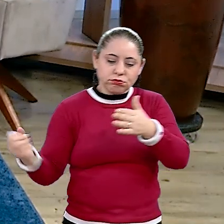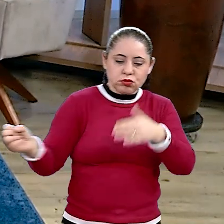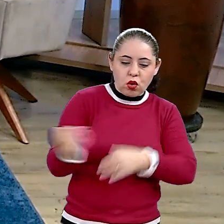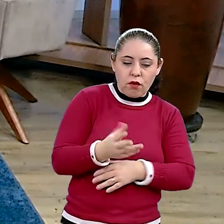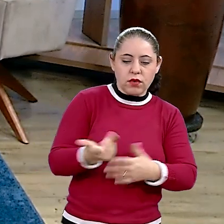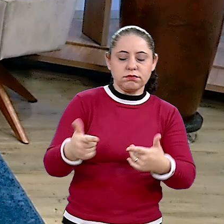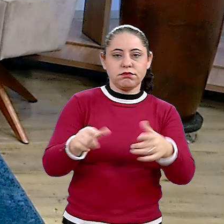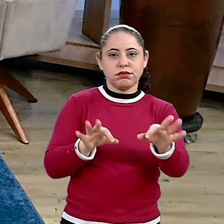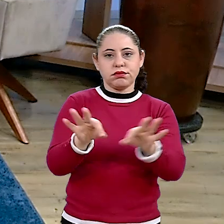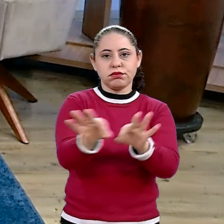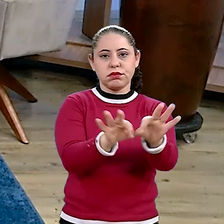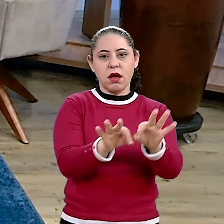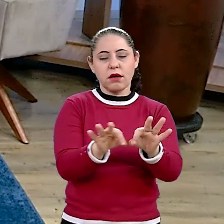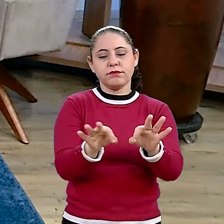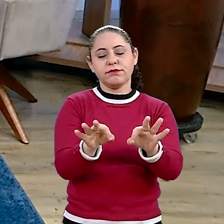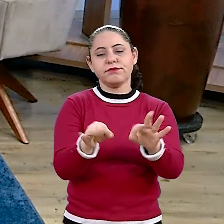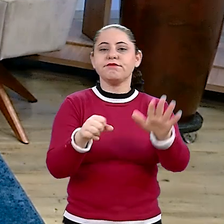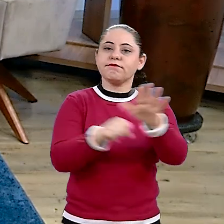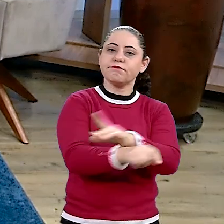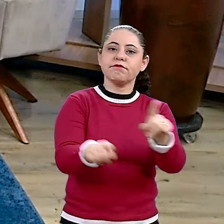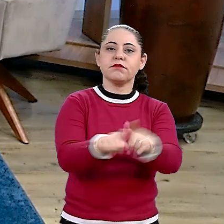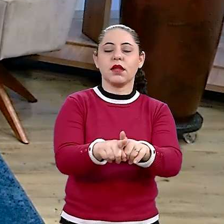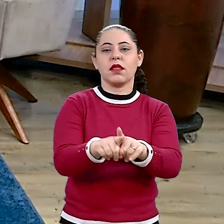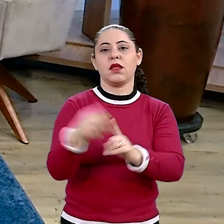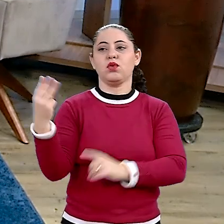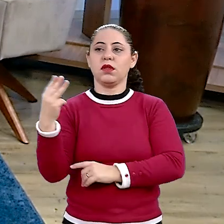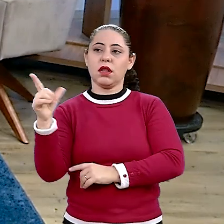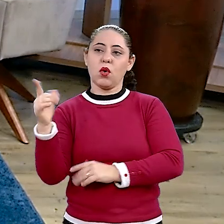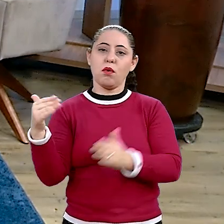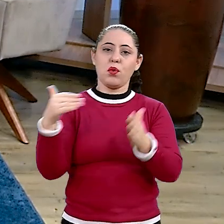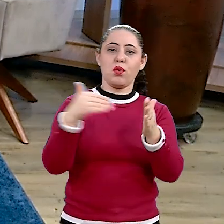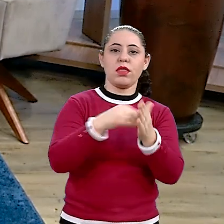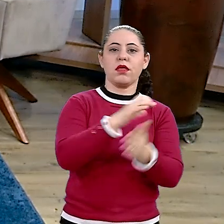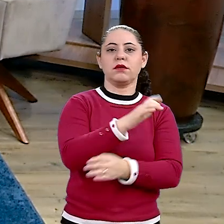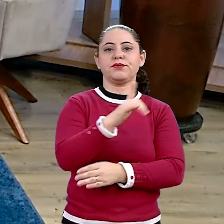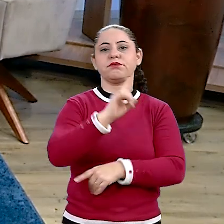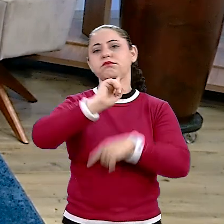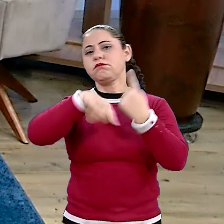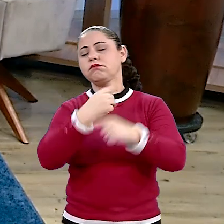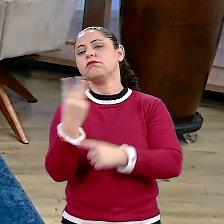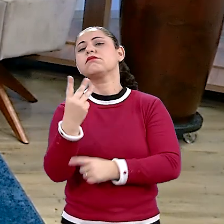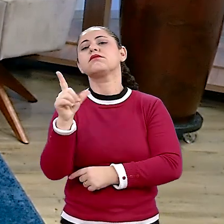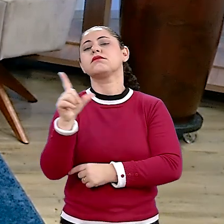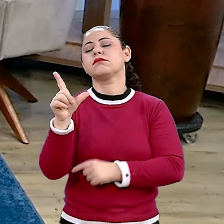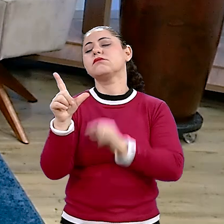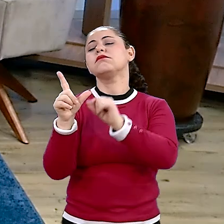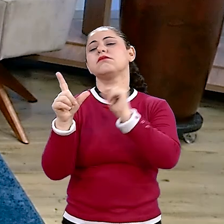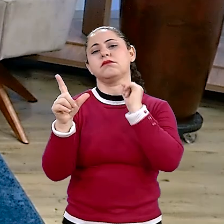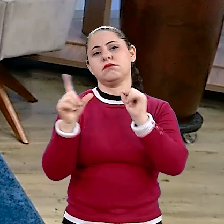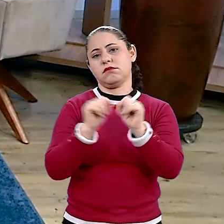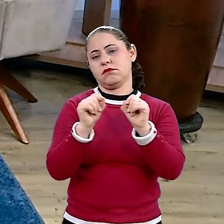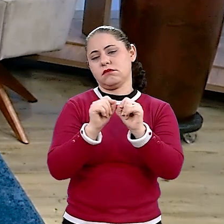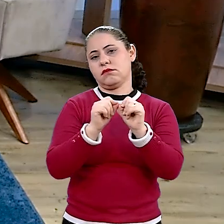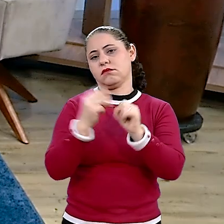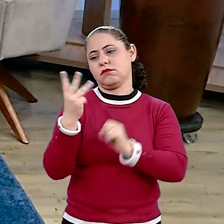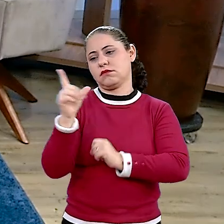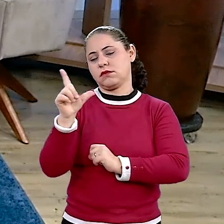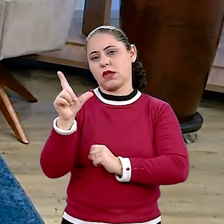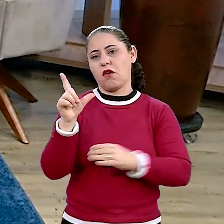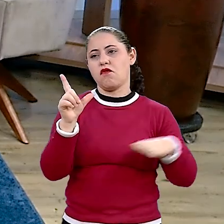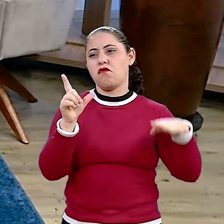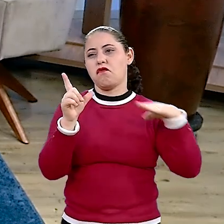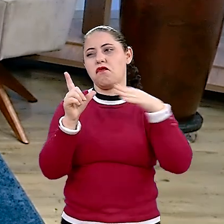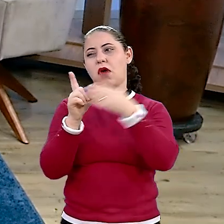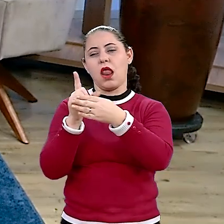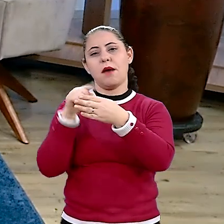trecho, Três Lagoas até Campo Grande. Muito bem, só que e depois de Três Lagoas? O que a gente faz? Porque Três Lagoas entra no estado de